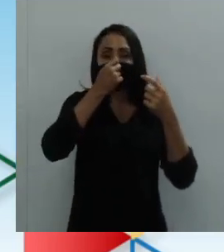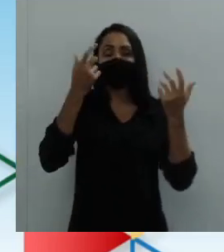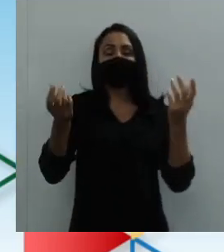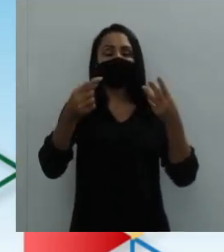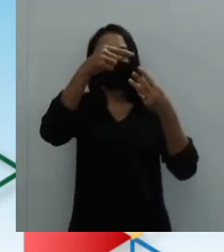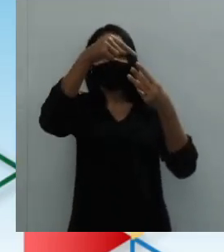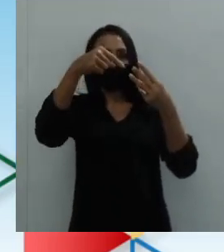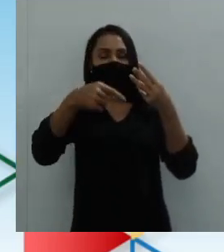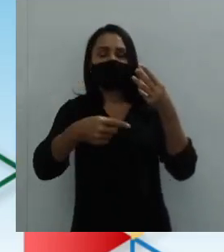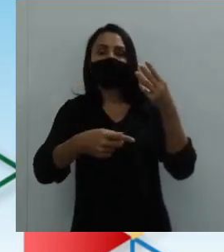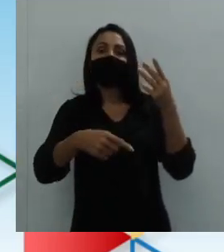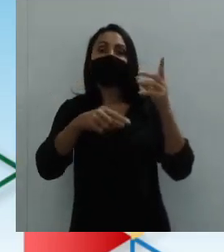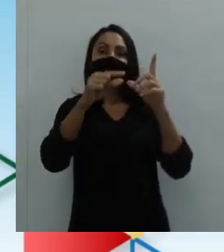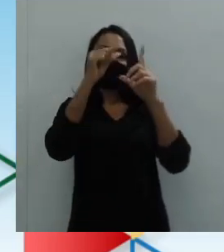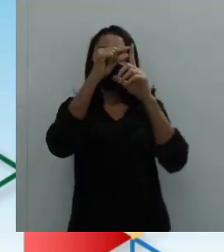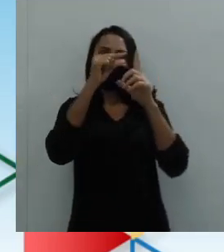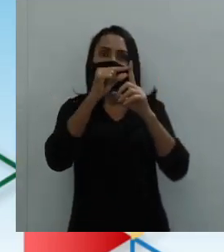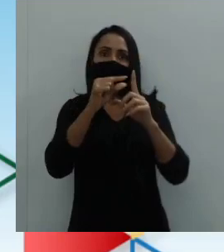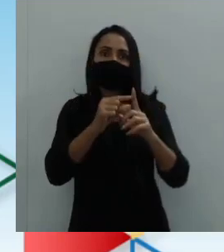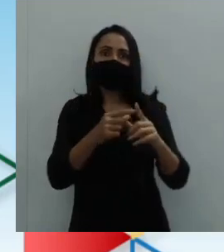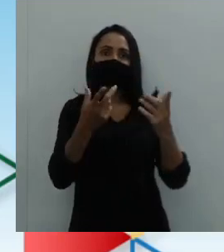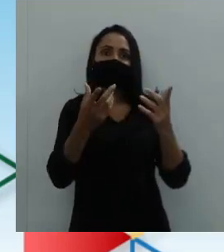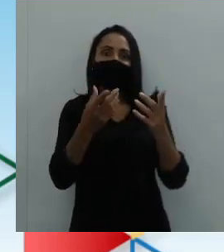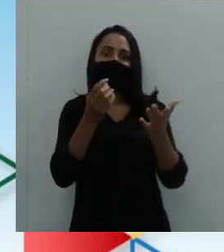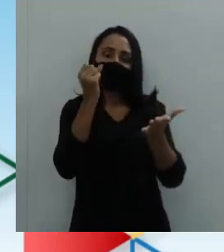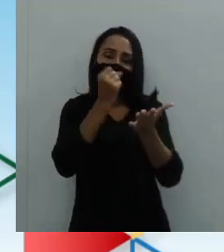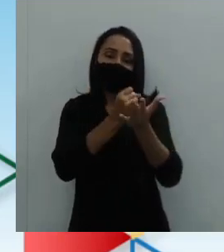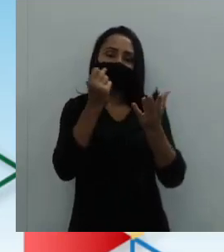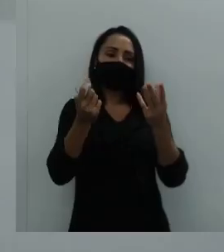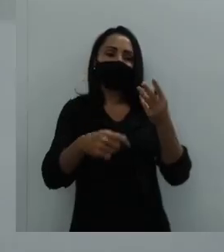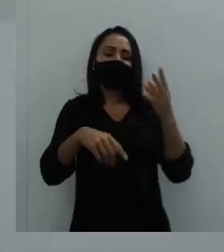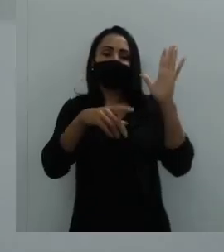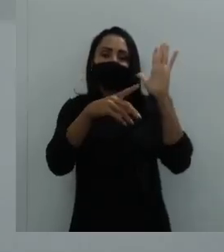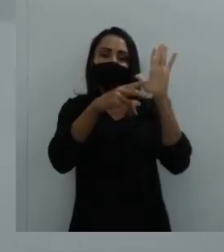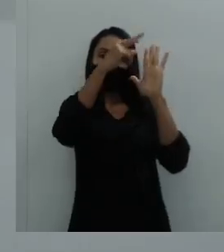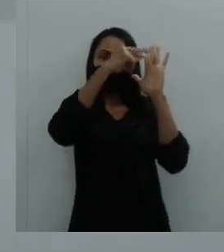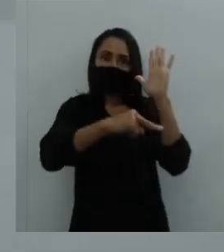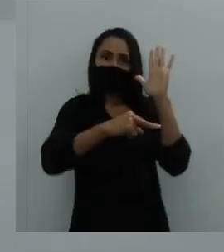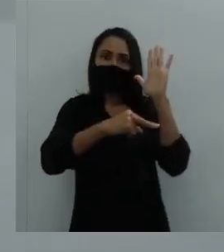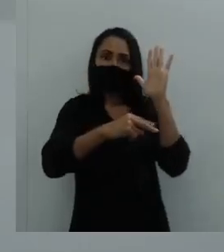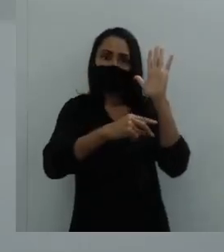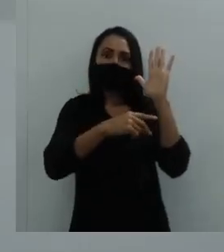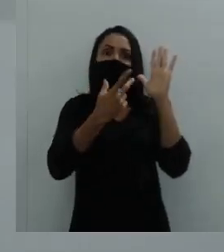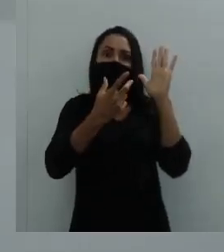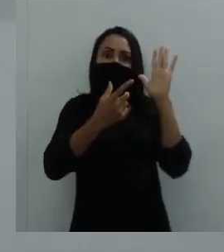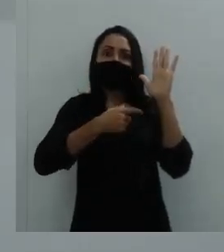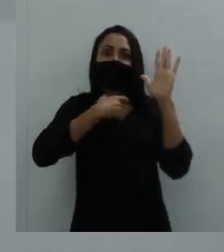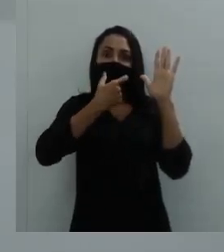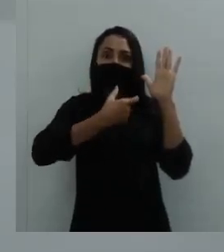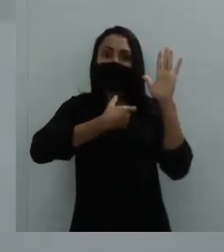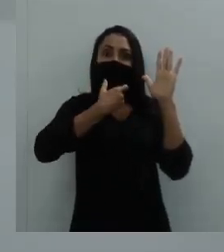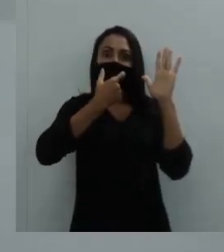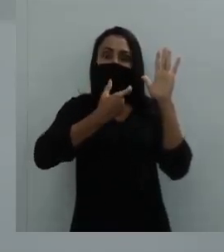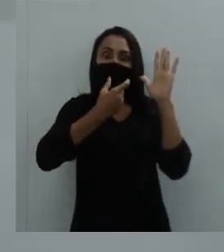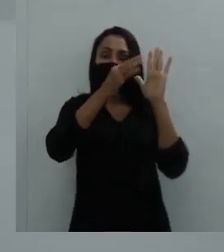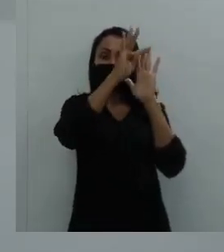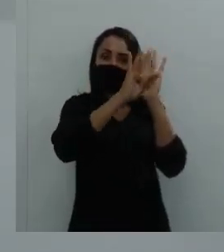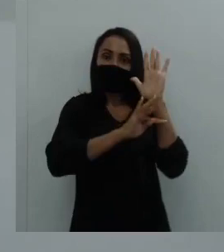3 palavras aí fortes, marcantes: leitura alta, a voz alta, e